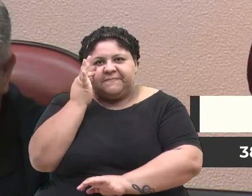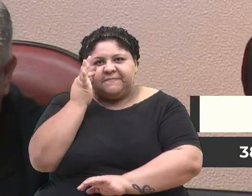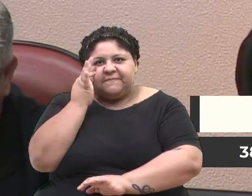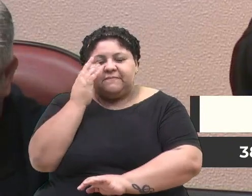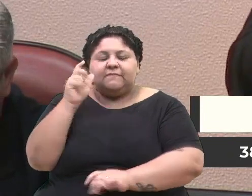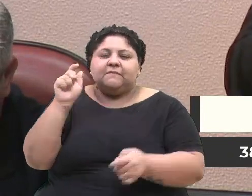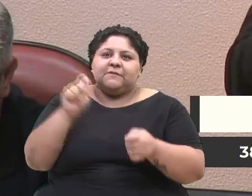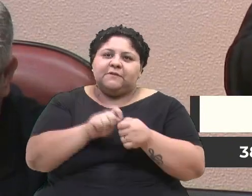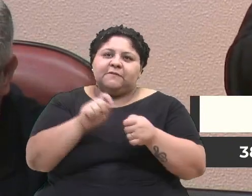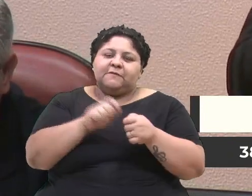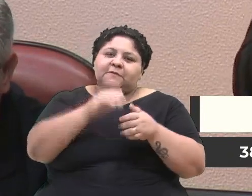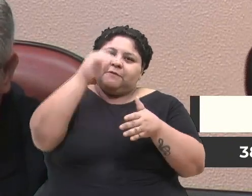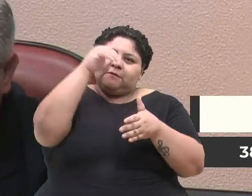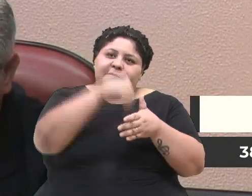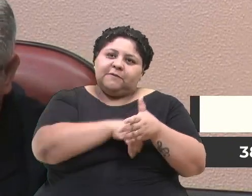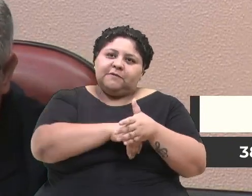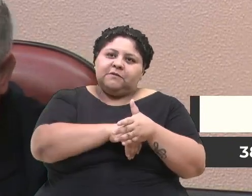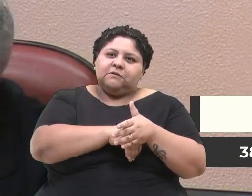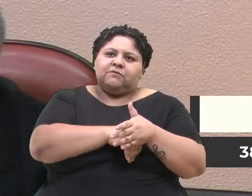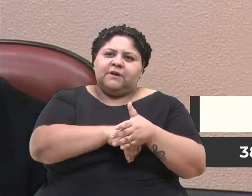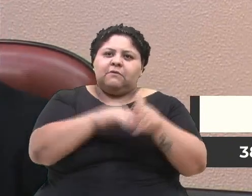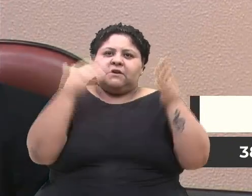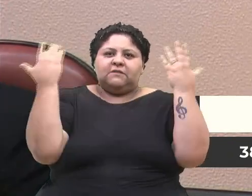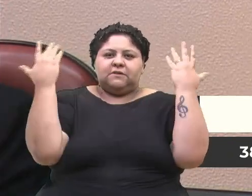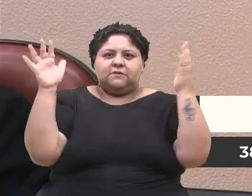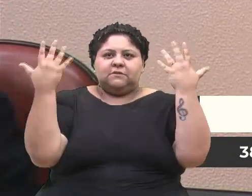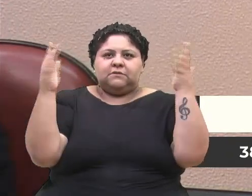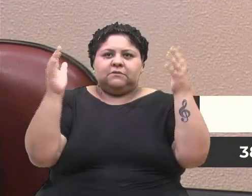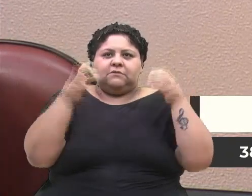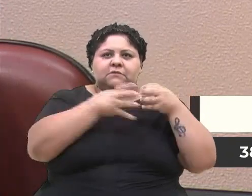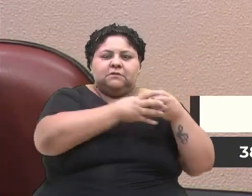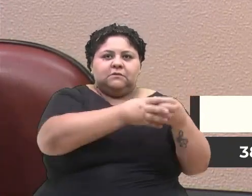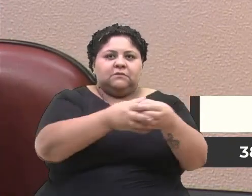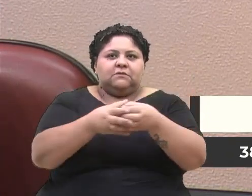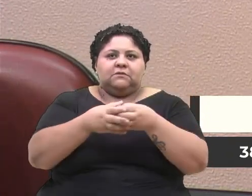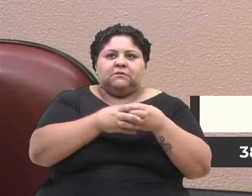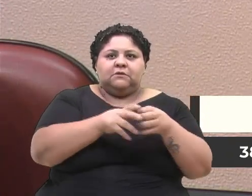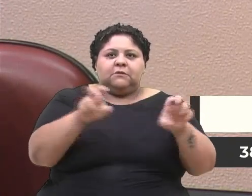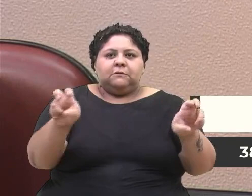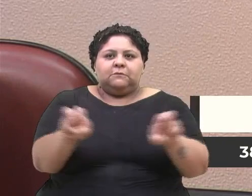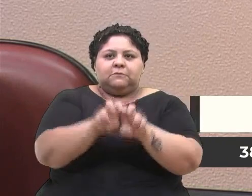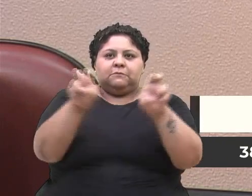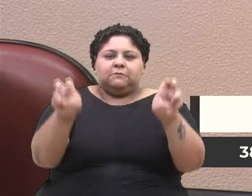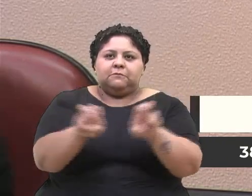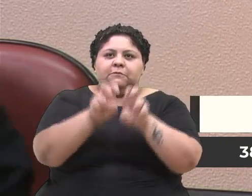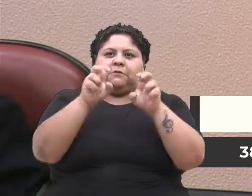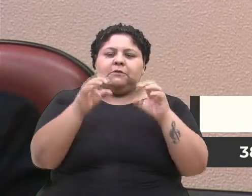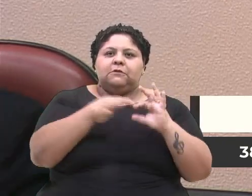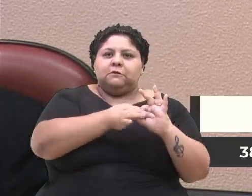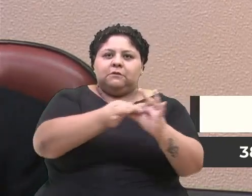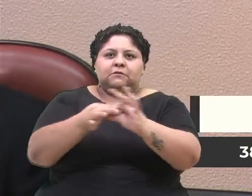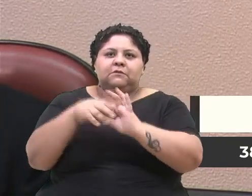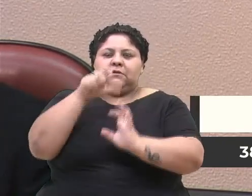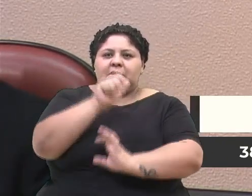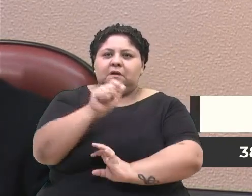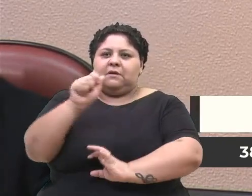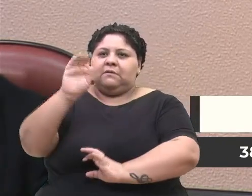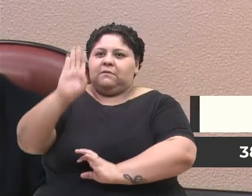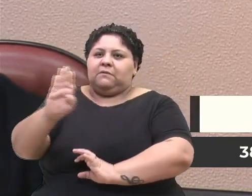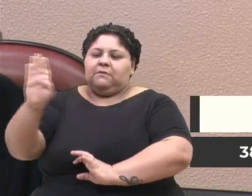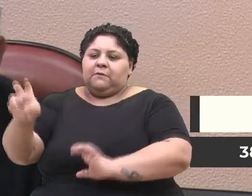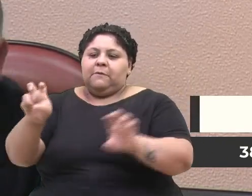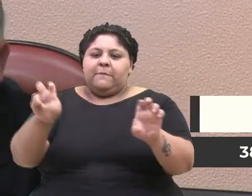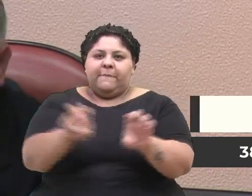Faço um voto de congratulações à equipe de futsal Olímpia AABB